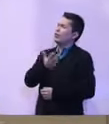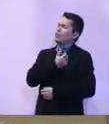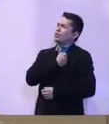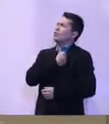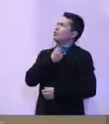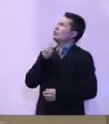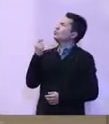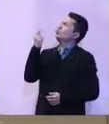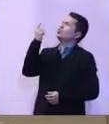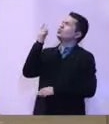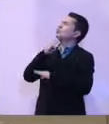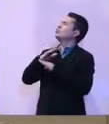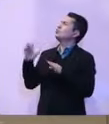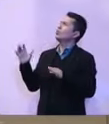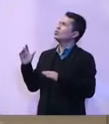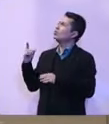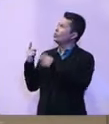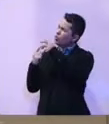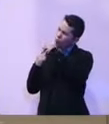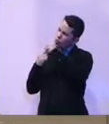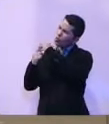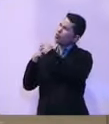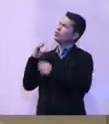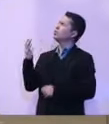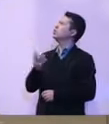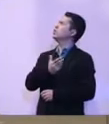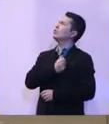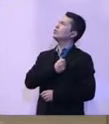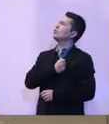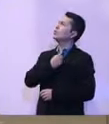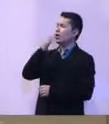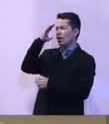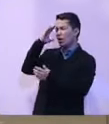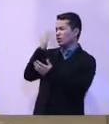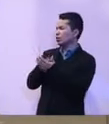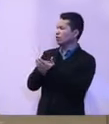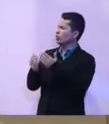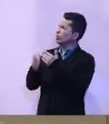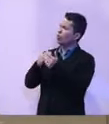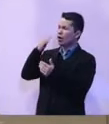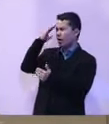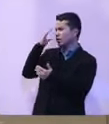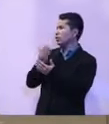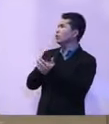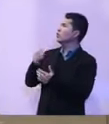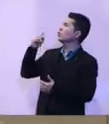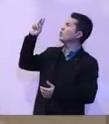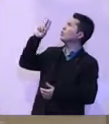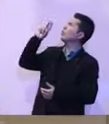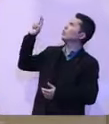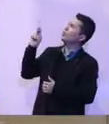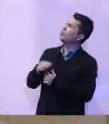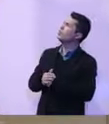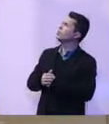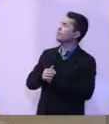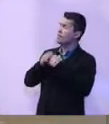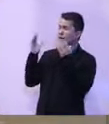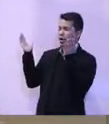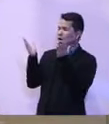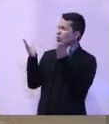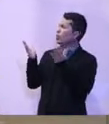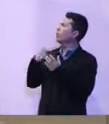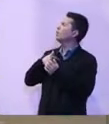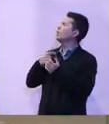o único Salvador para todo aquele que crê no Teu nome. E nesta hora, Senhor, eu quero